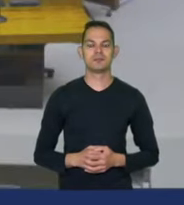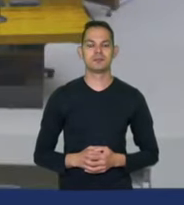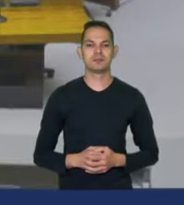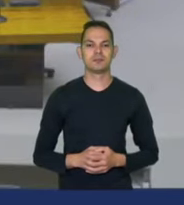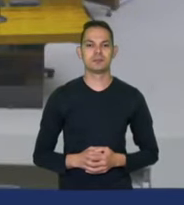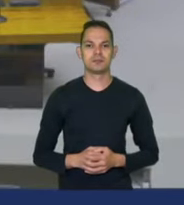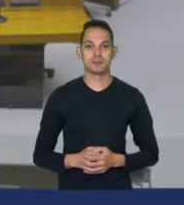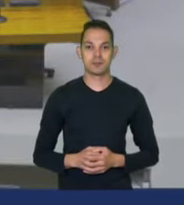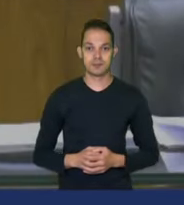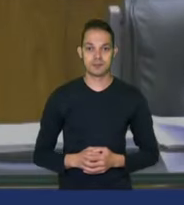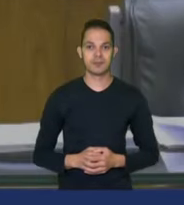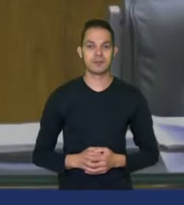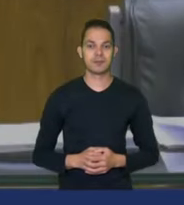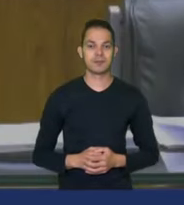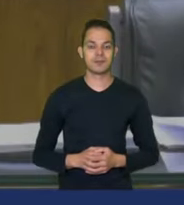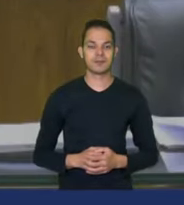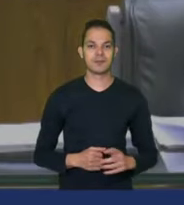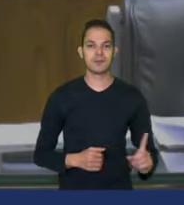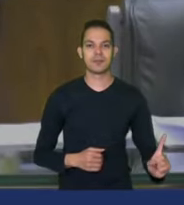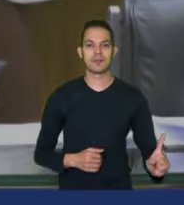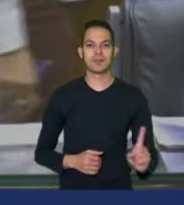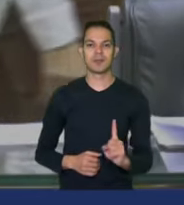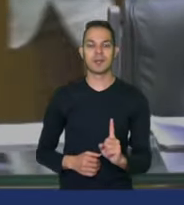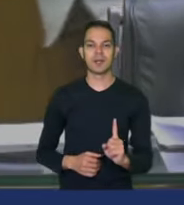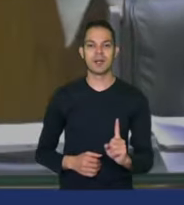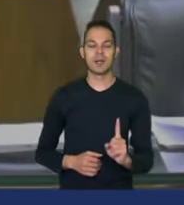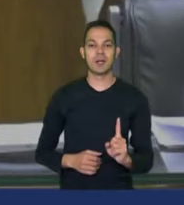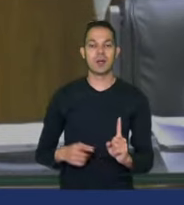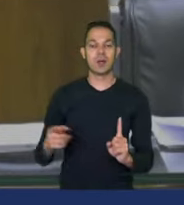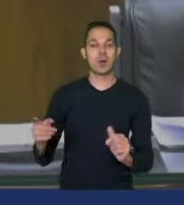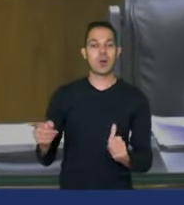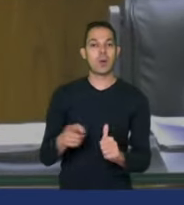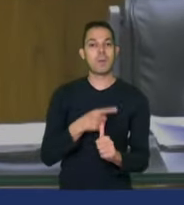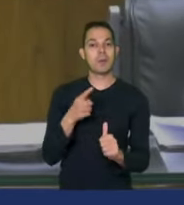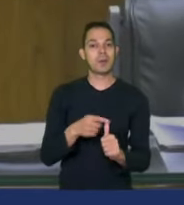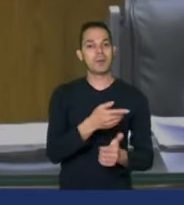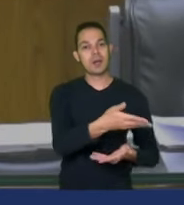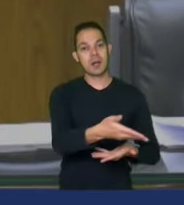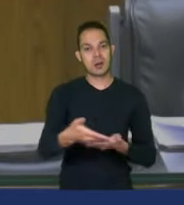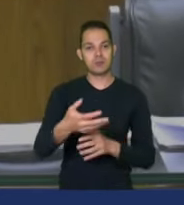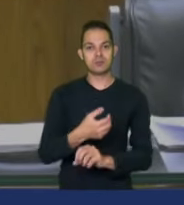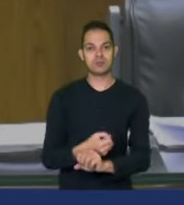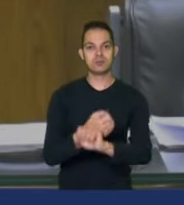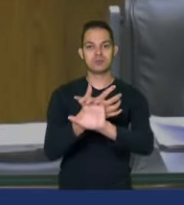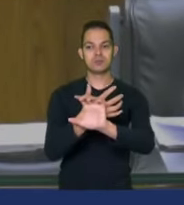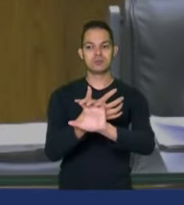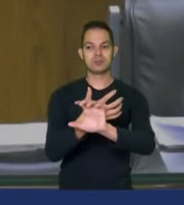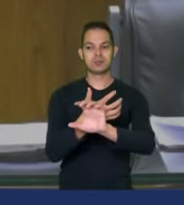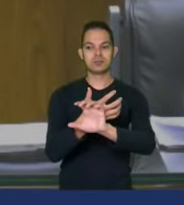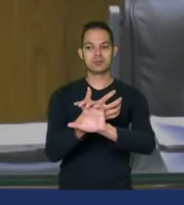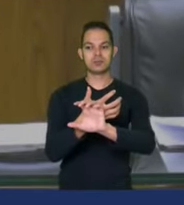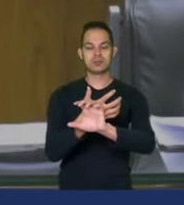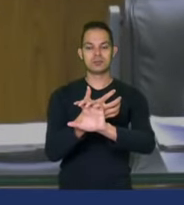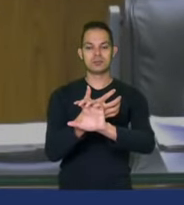vamos ouvir agora nosso primeiro convidado. Está online? Já está ali?